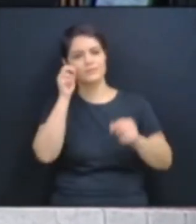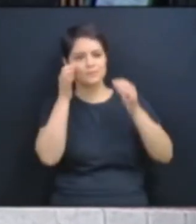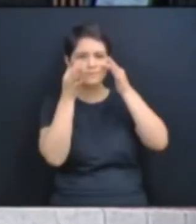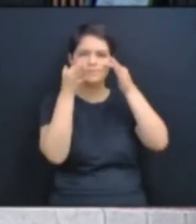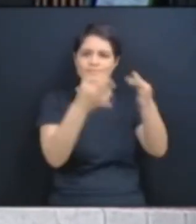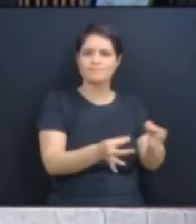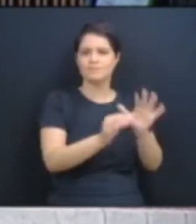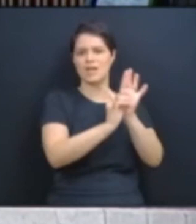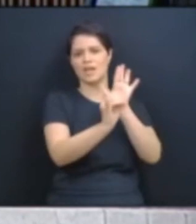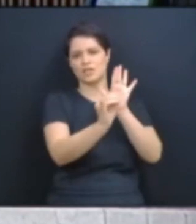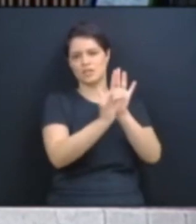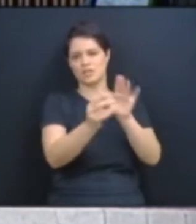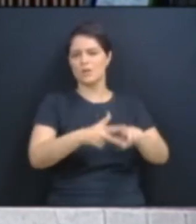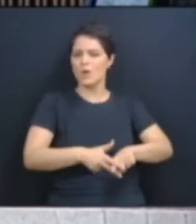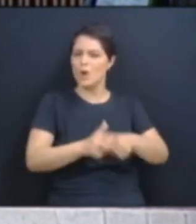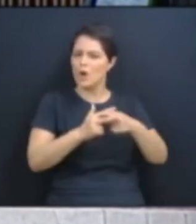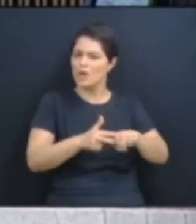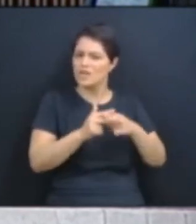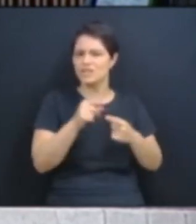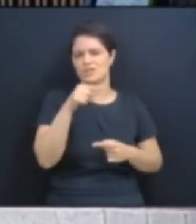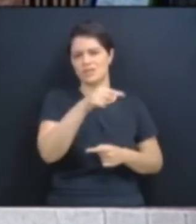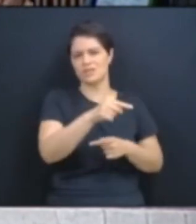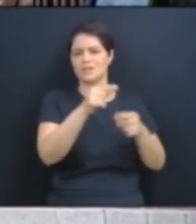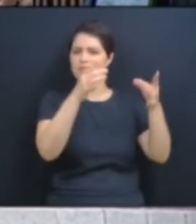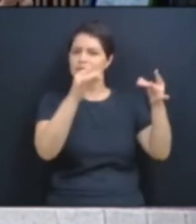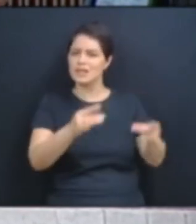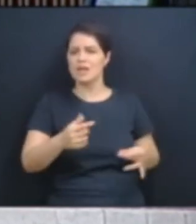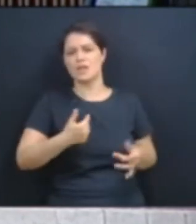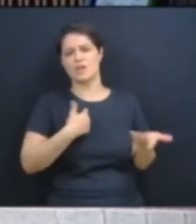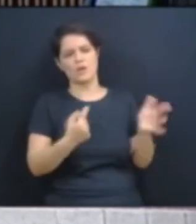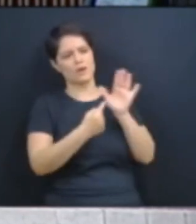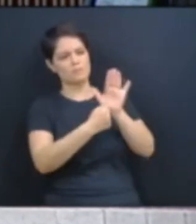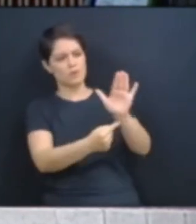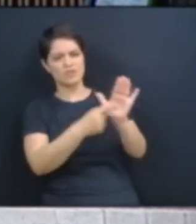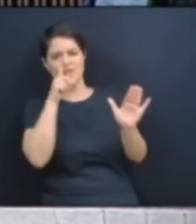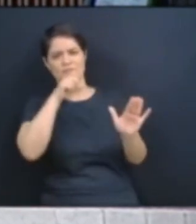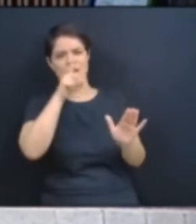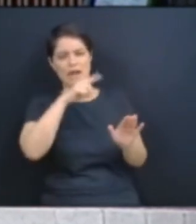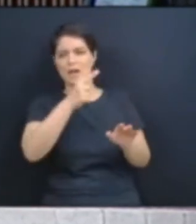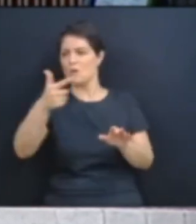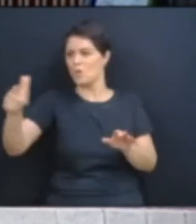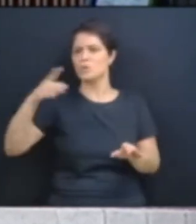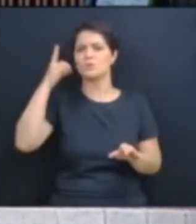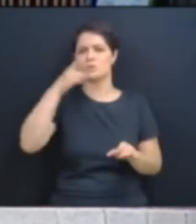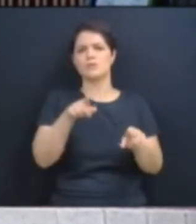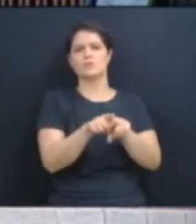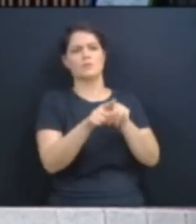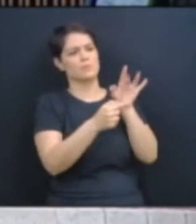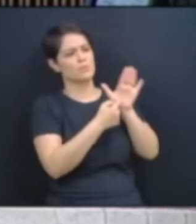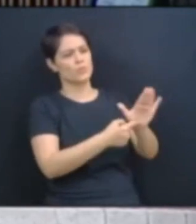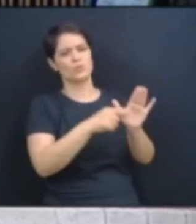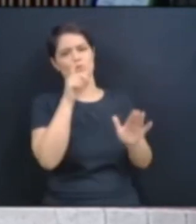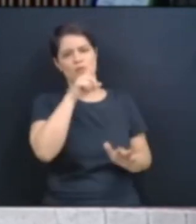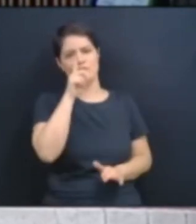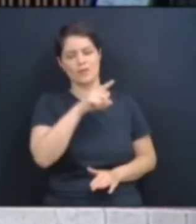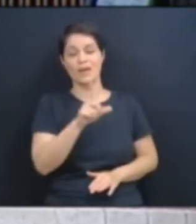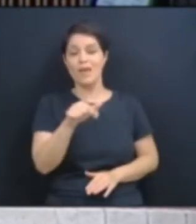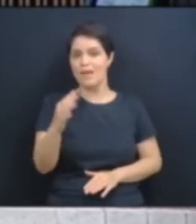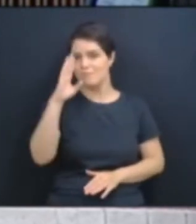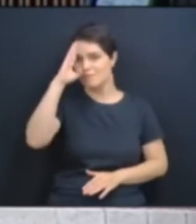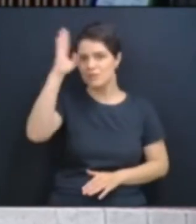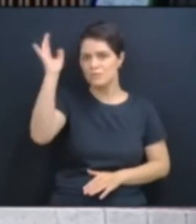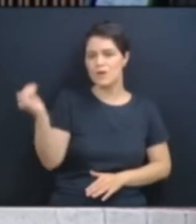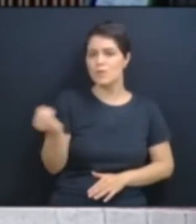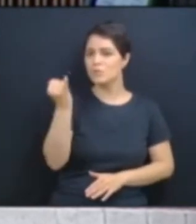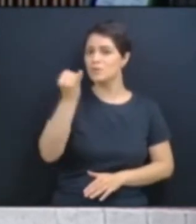algumas das imperfeições apresentadas aqui por mim e por outros deputados. É importante que o governo do Estado entenda o que esse é um momento do